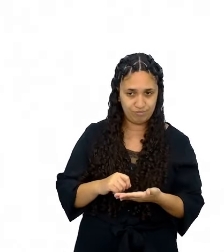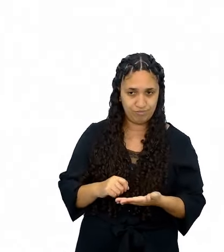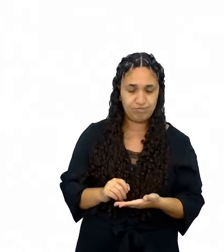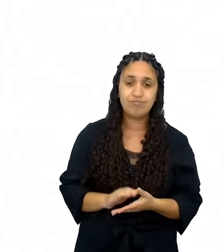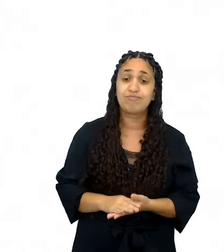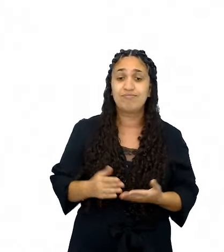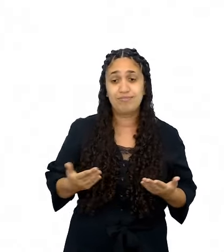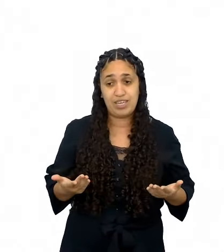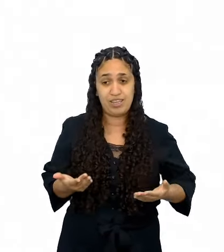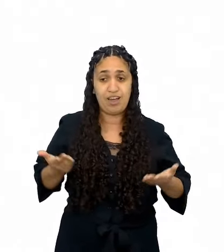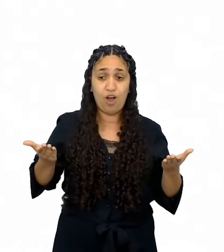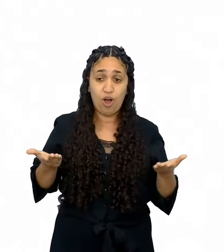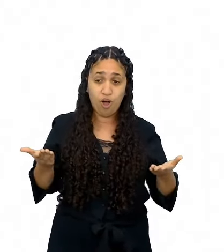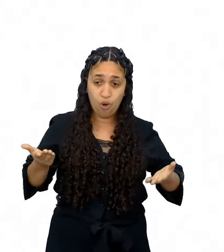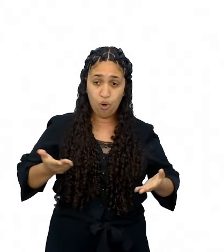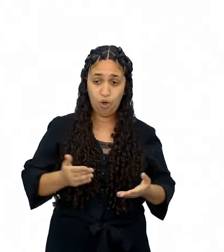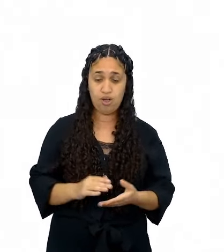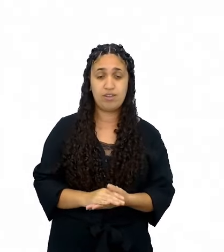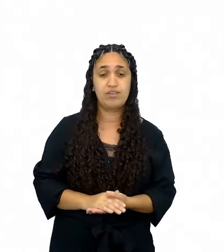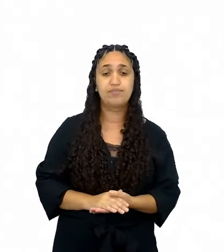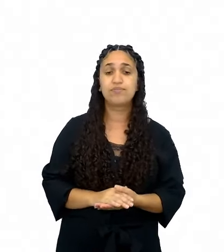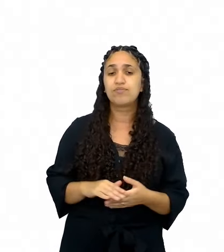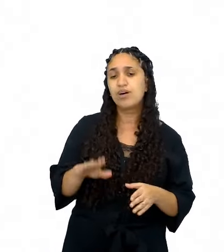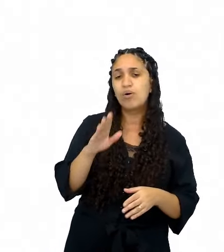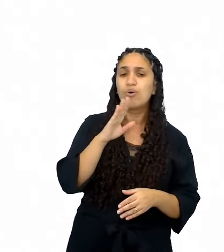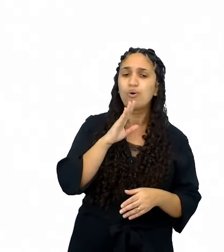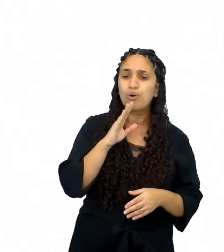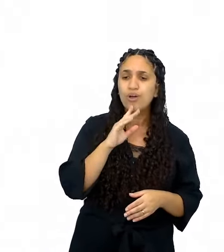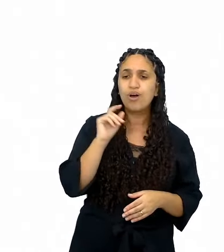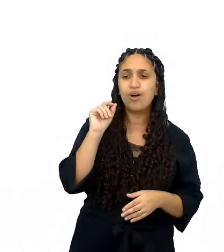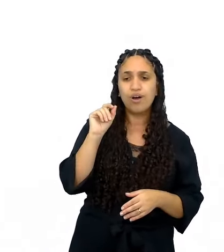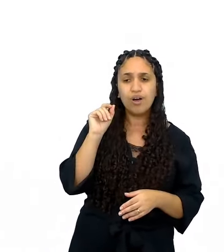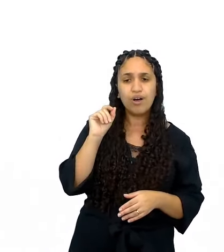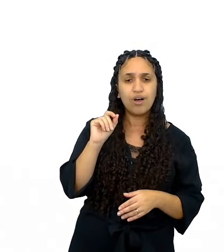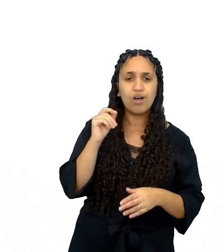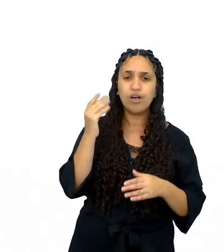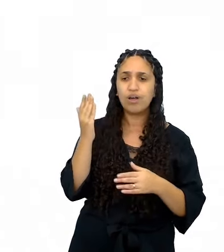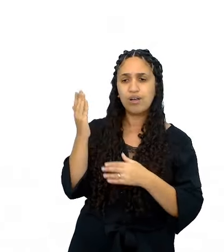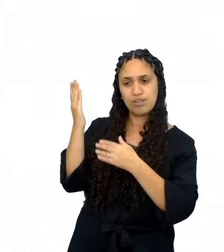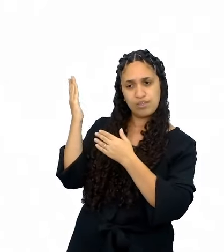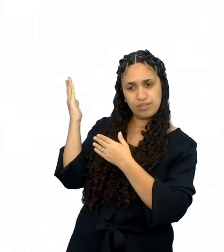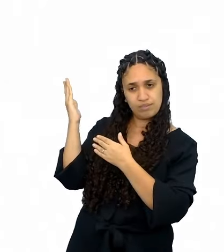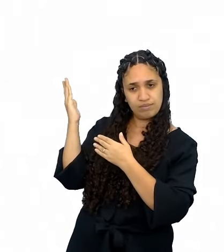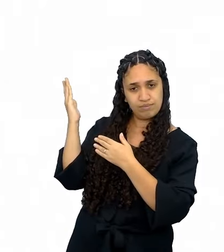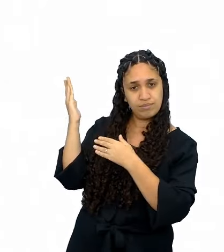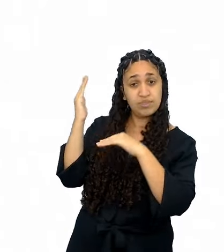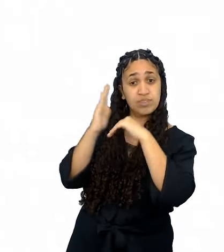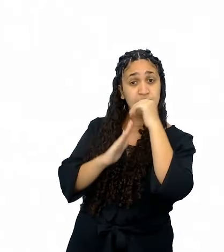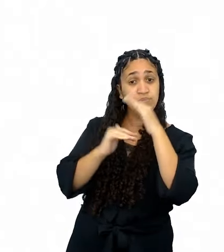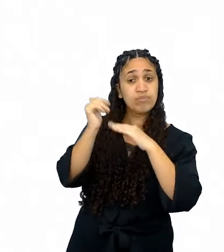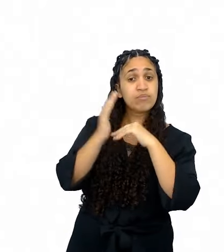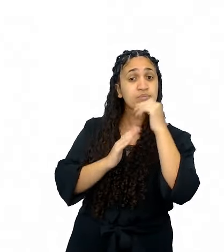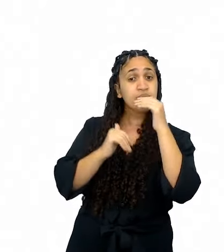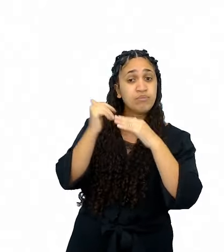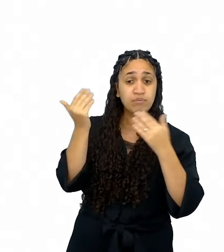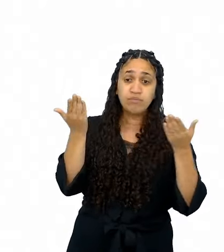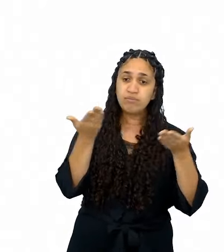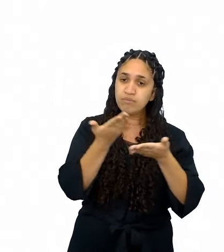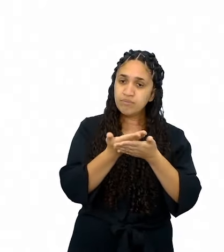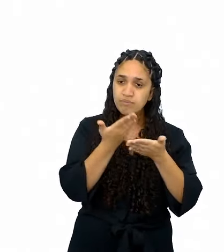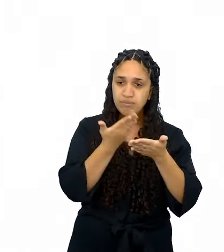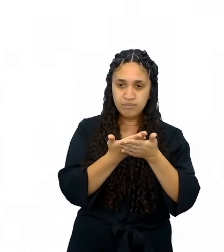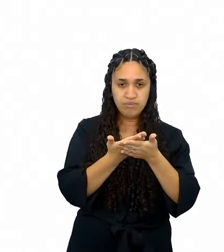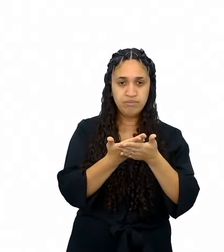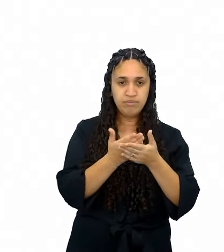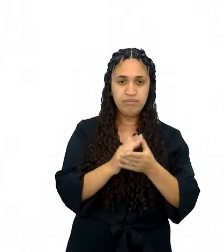estão presentes nessa aula, tá? Nessas aulas, aliás. Quais as habilidades, né,